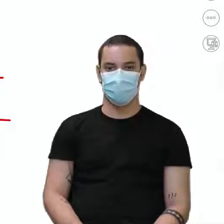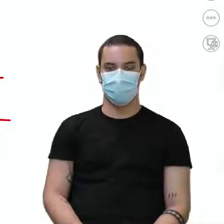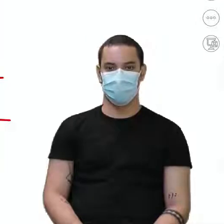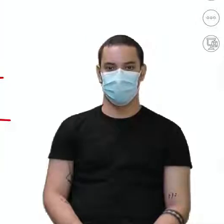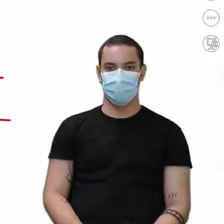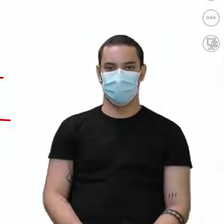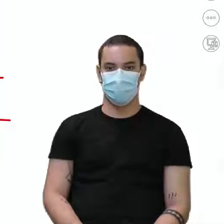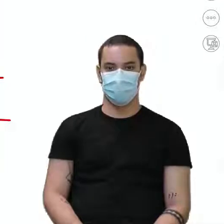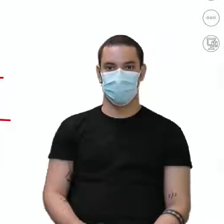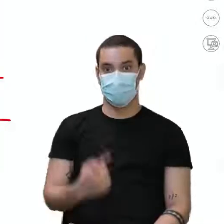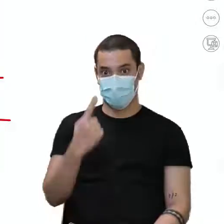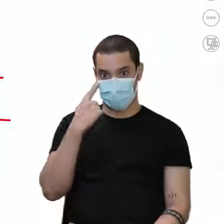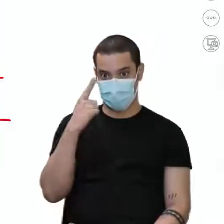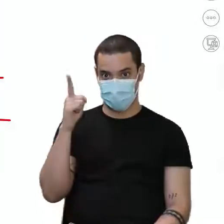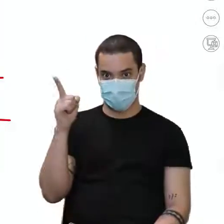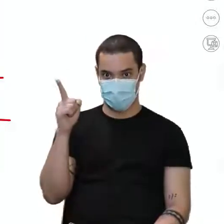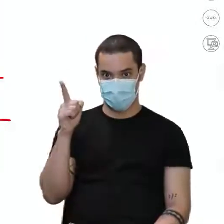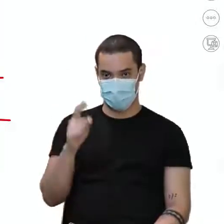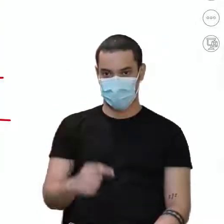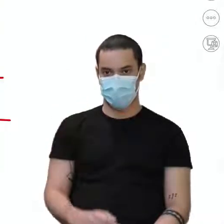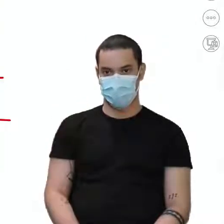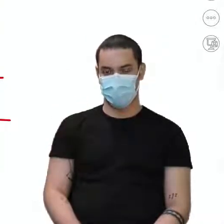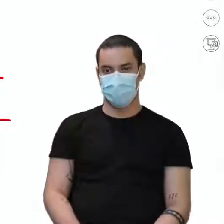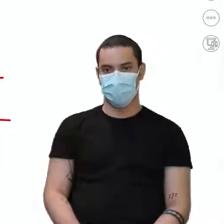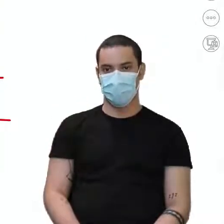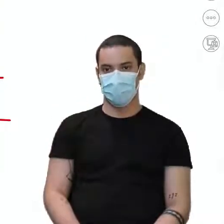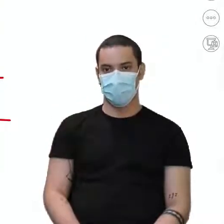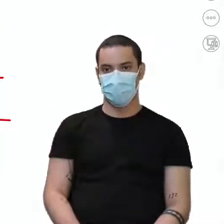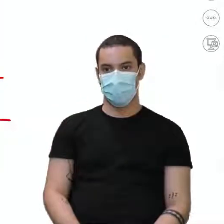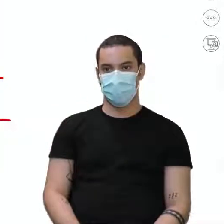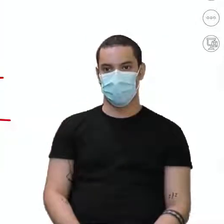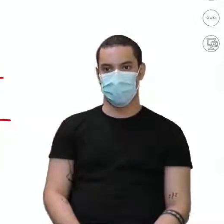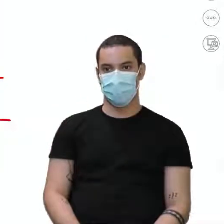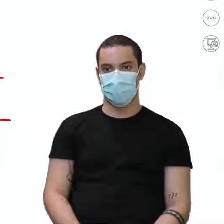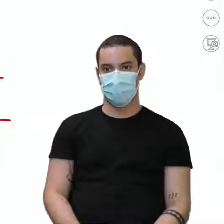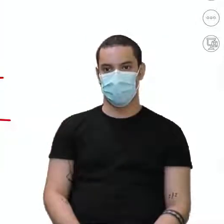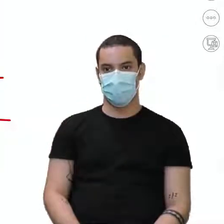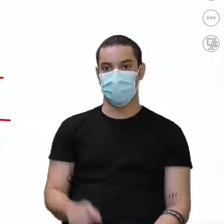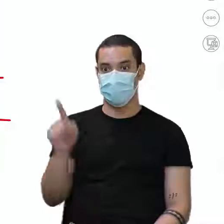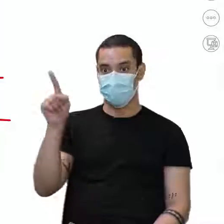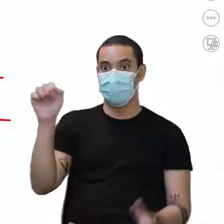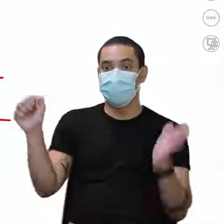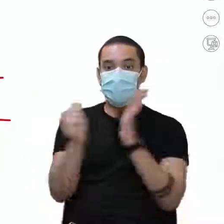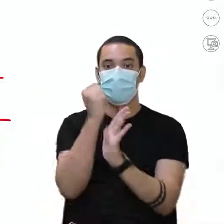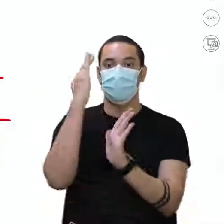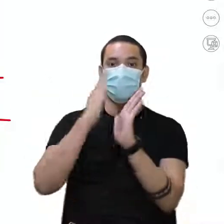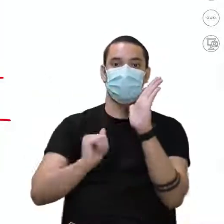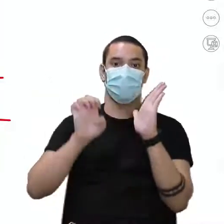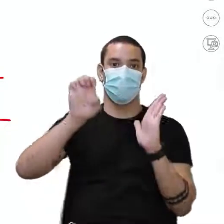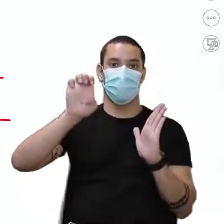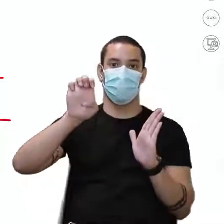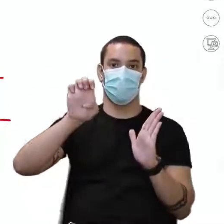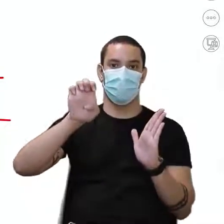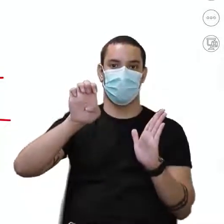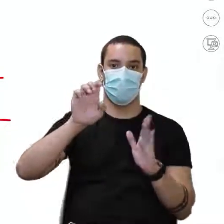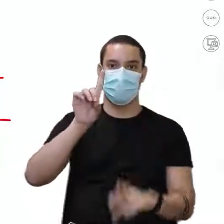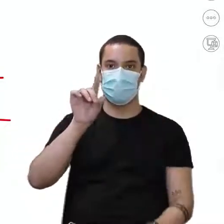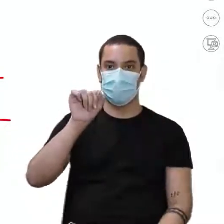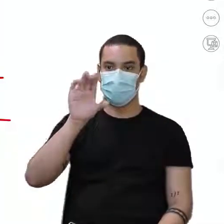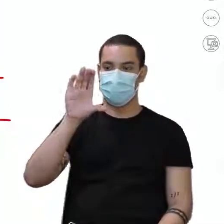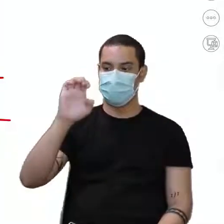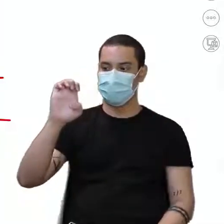que apagar o E para poder acrescentar o ing. Pá!